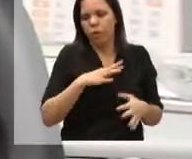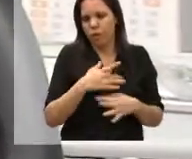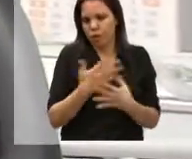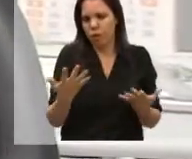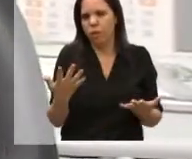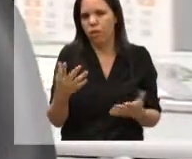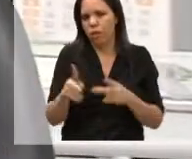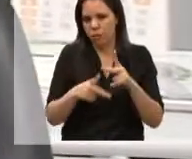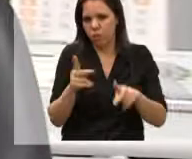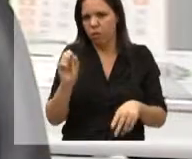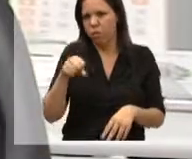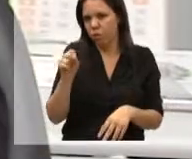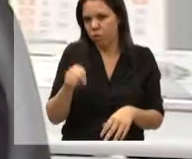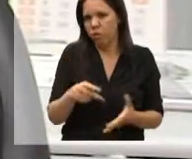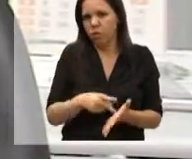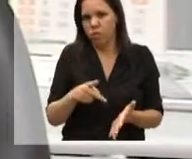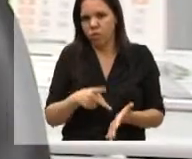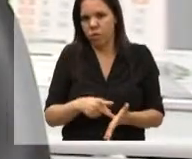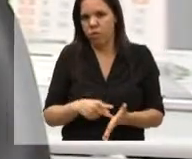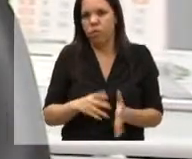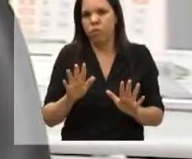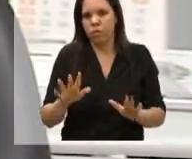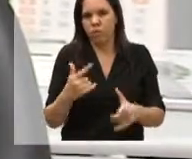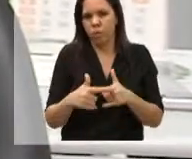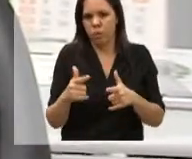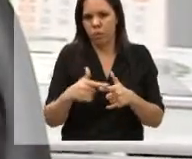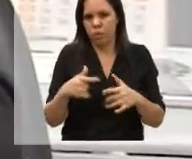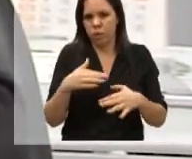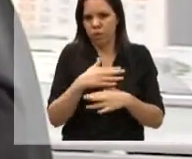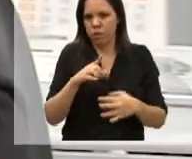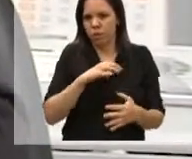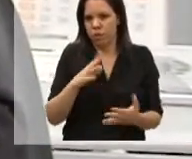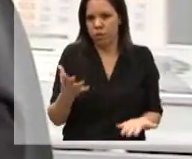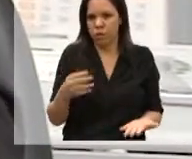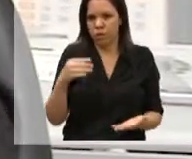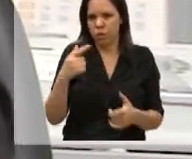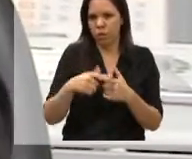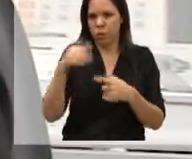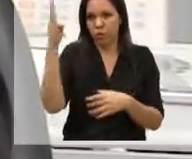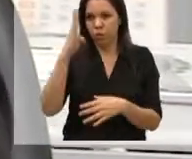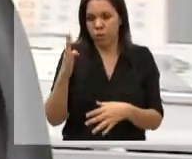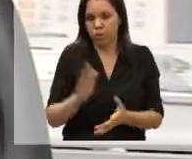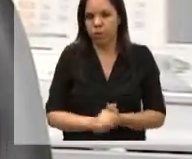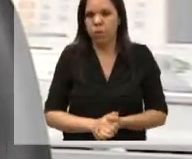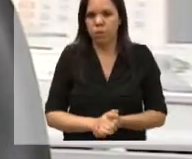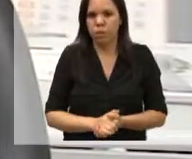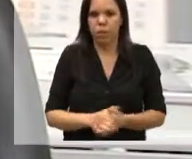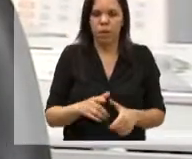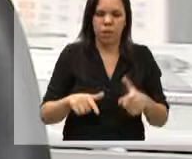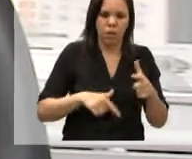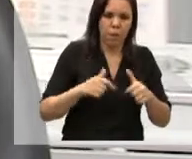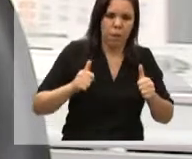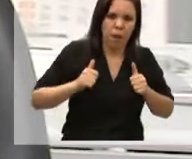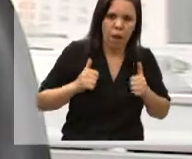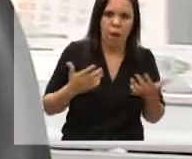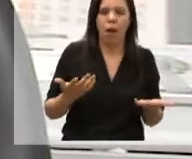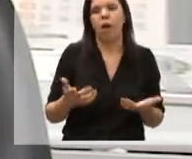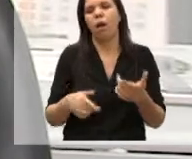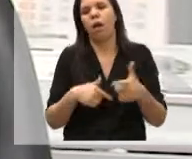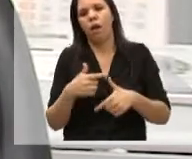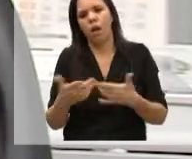pessoas. Sim, exatamente. Mas os problemas da cidade são os problemas do Brasil, né? Emprego, né?